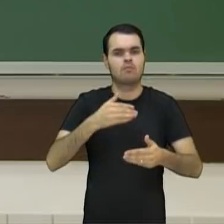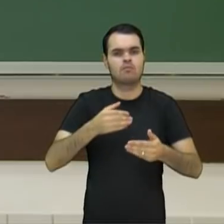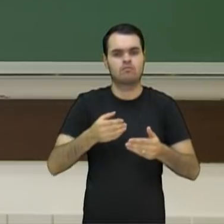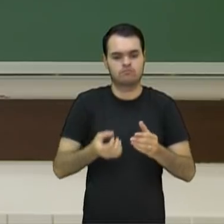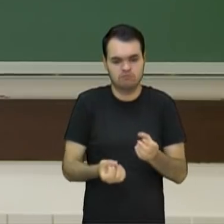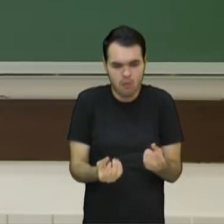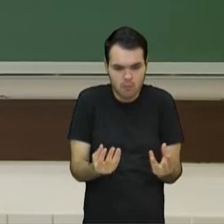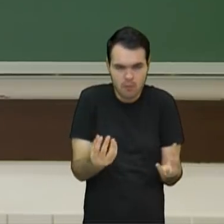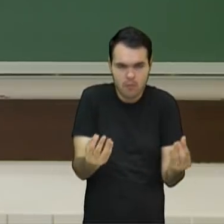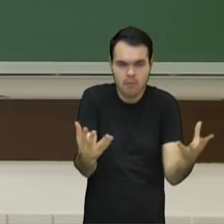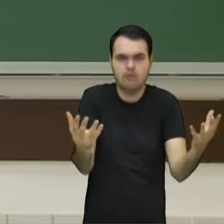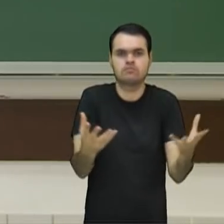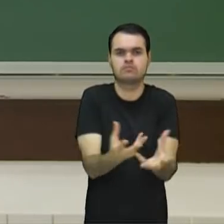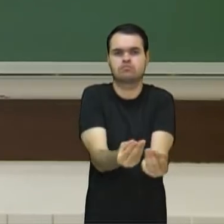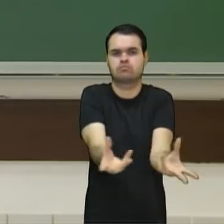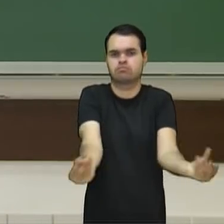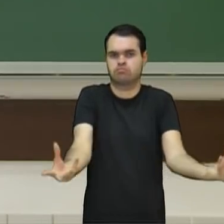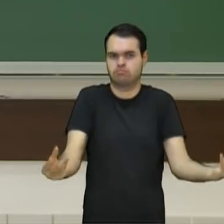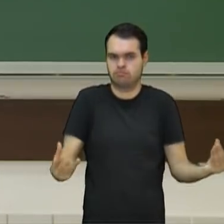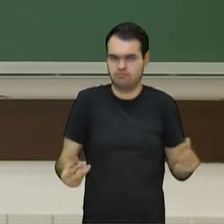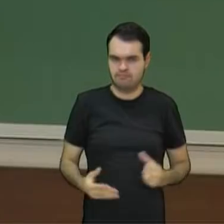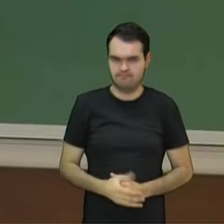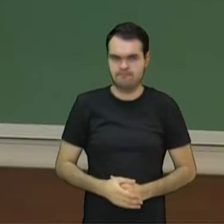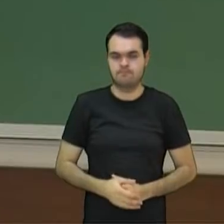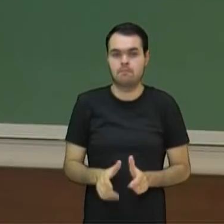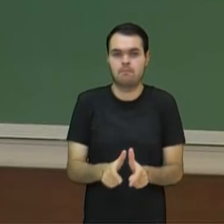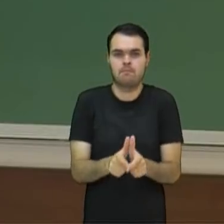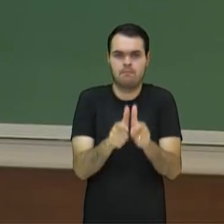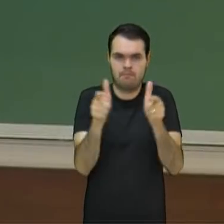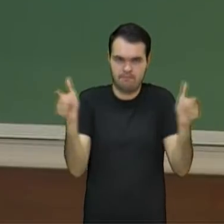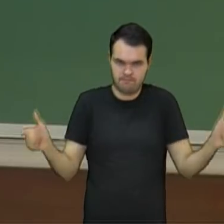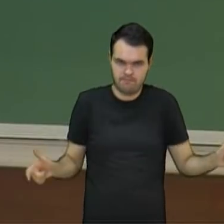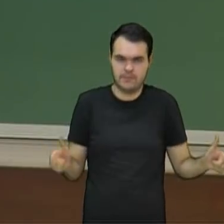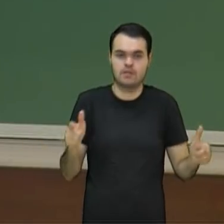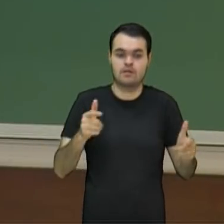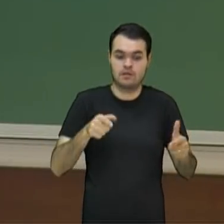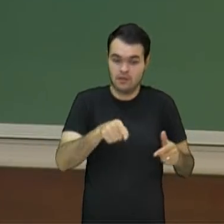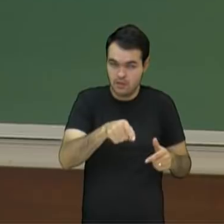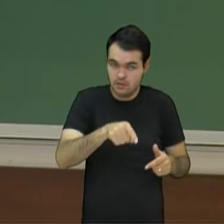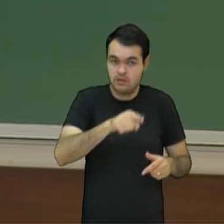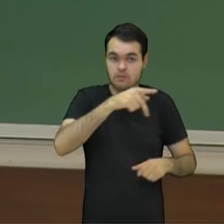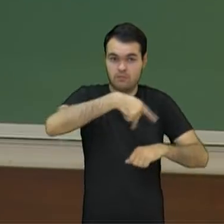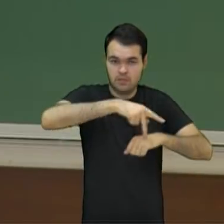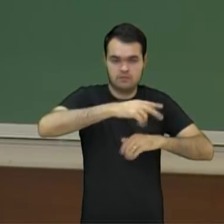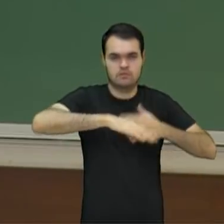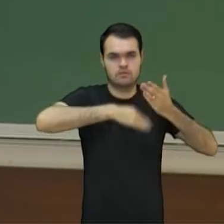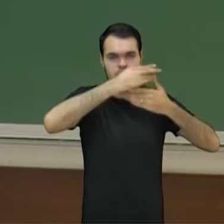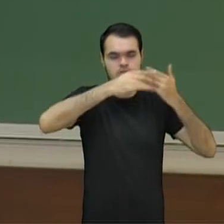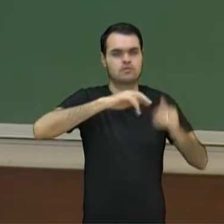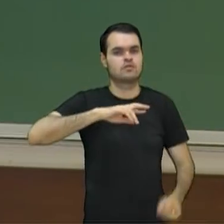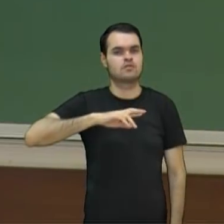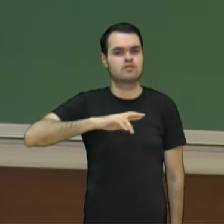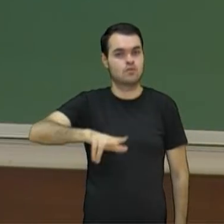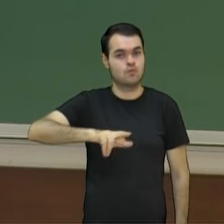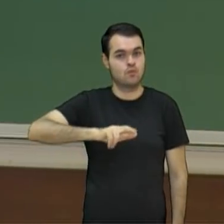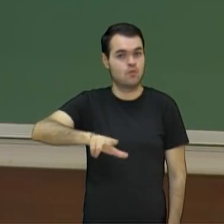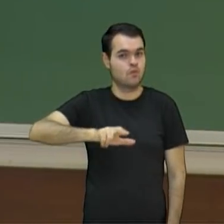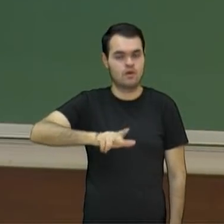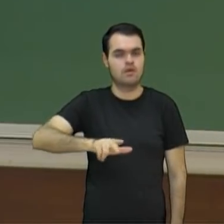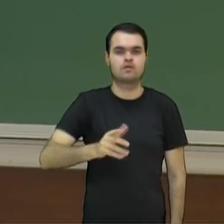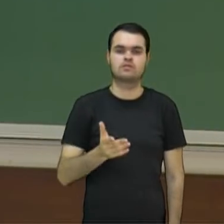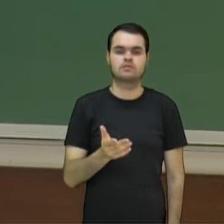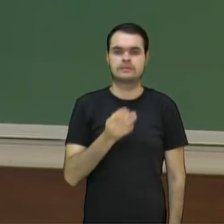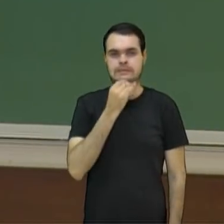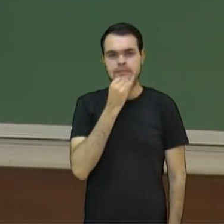muito grande. Essa produção nos países desenvolvidos não é necessariamente destinada